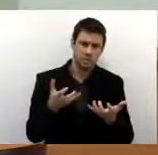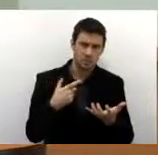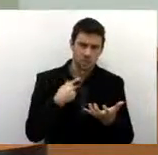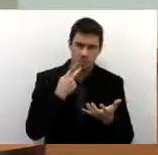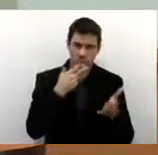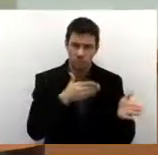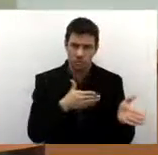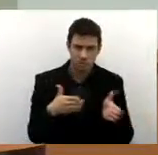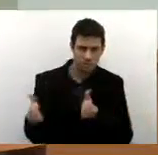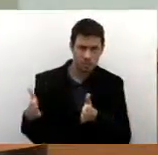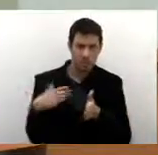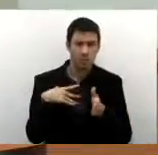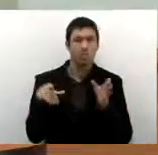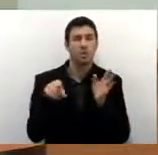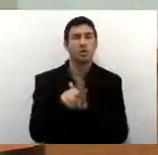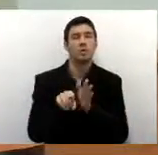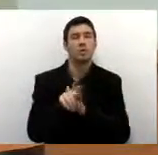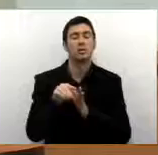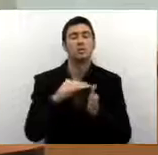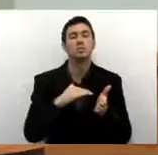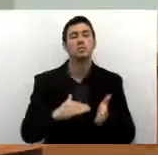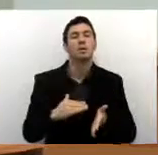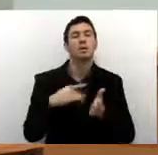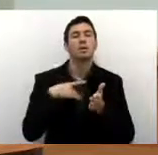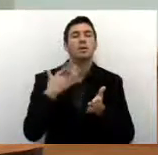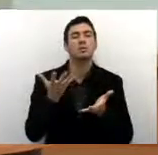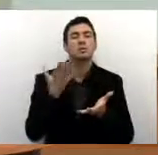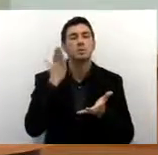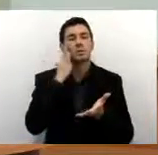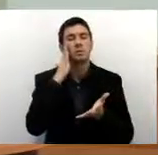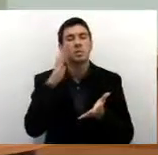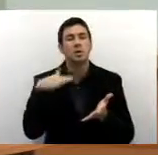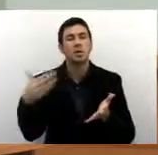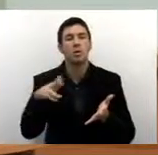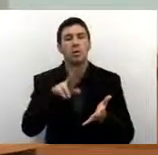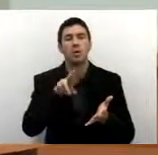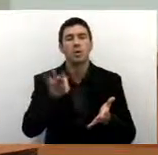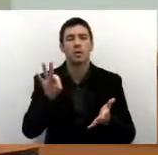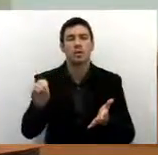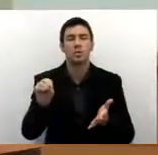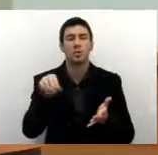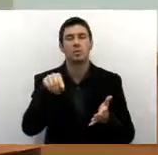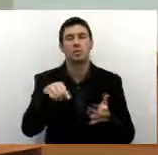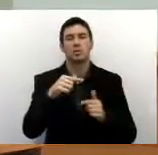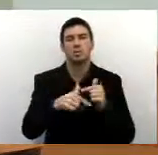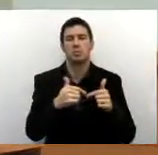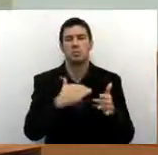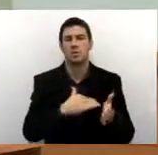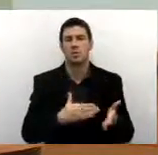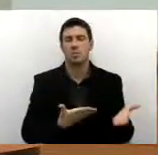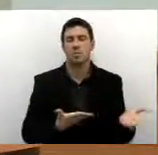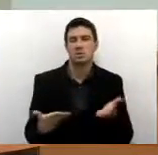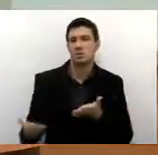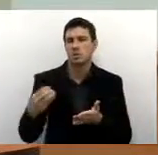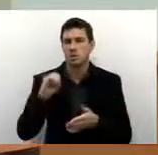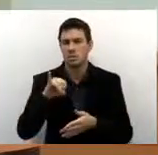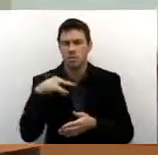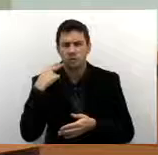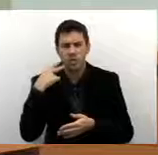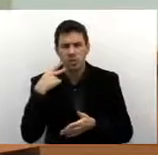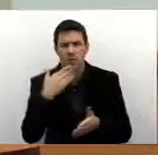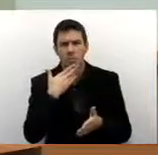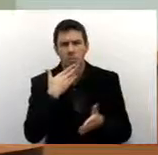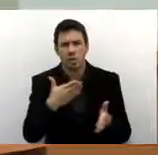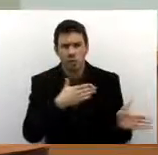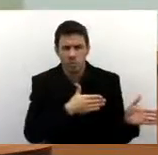questão de ordem, senhor presidente, para indagar a vossa excelência, eu queria saber qual vai ser o rito do trabalho dessa comissão. Se o vereador pedir pela